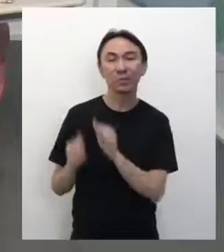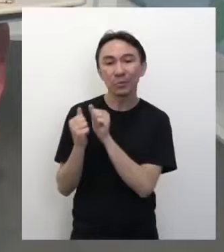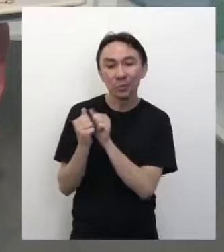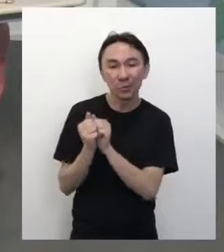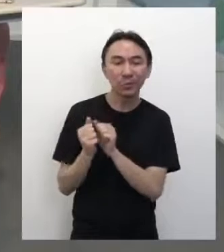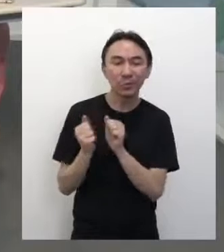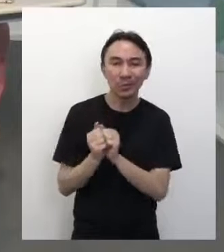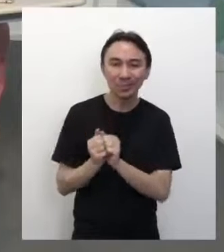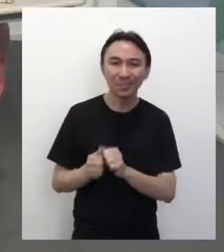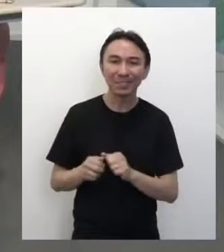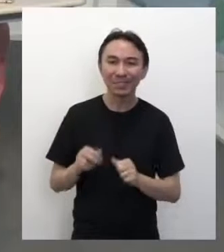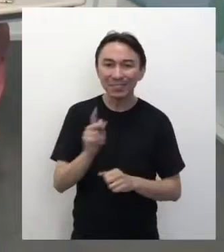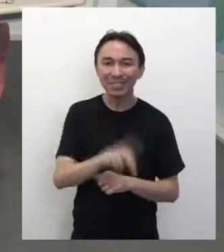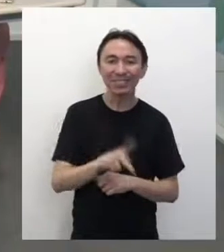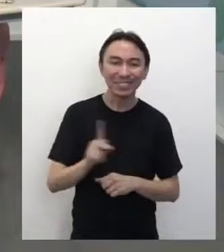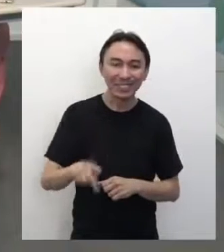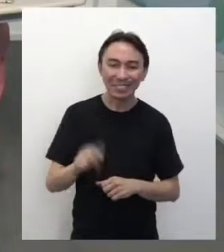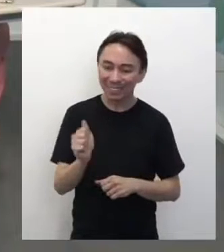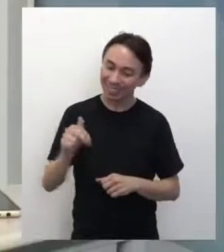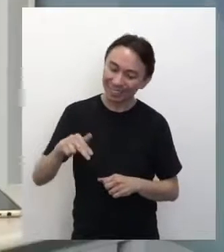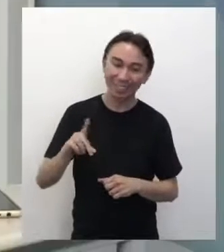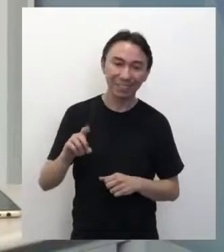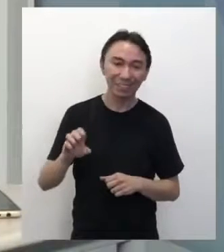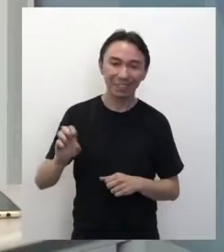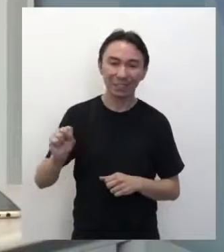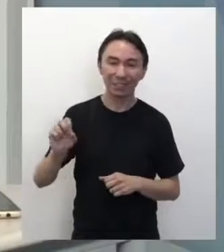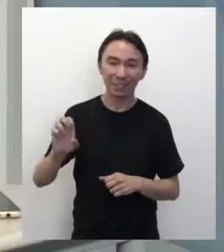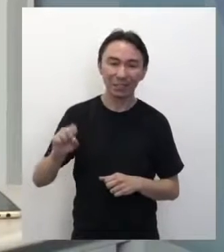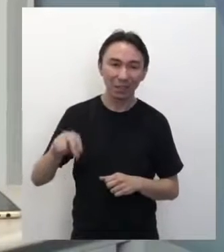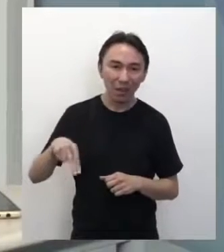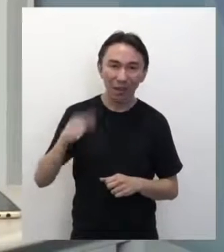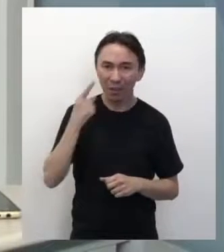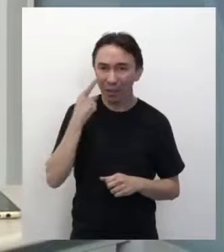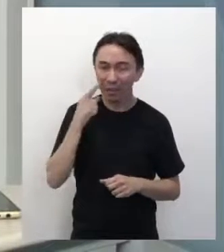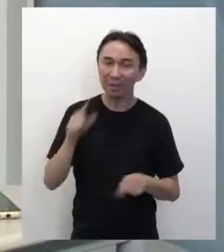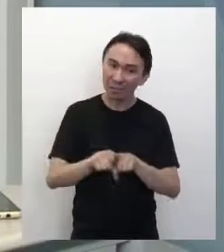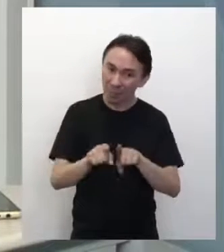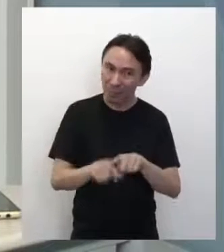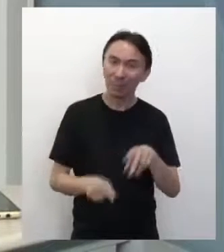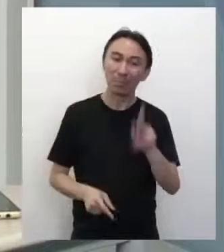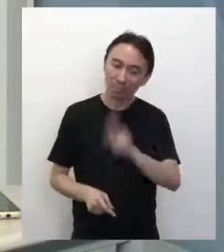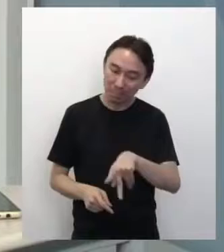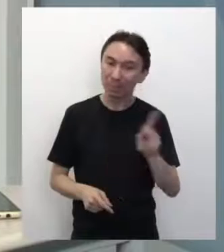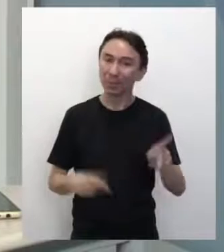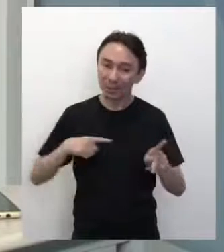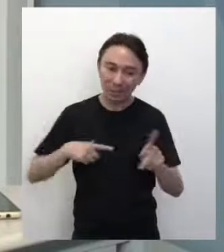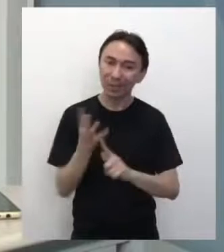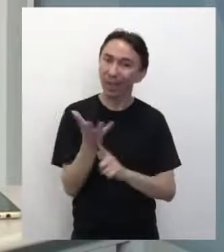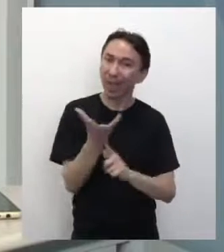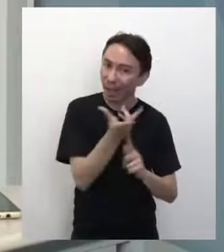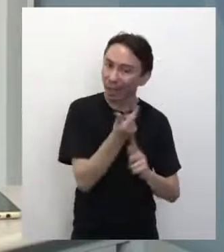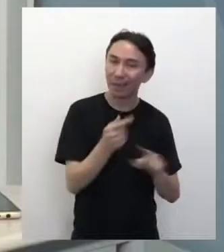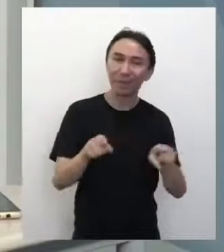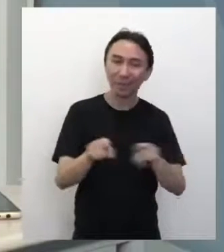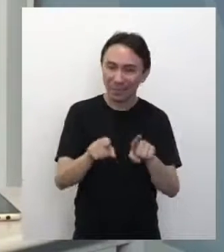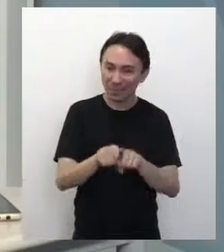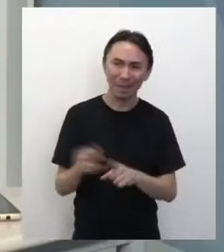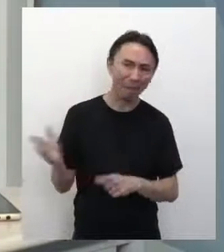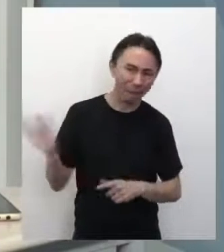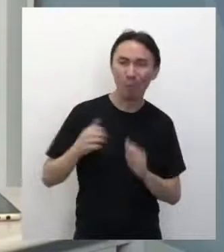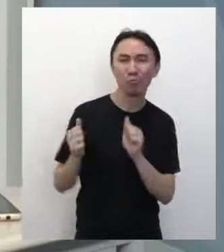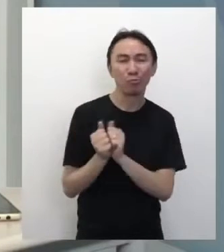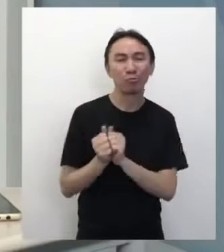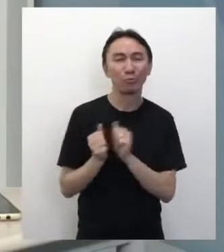Anderson? Porque eu descobri esses dias que ele é professor de arte também, não é só de eletiva. Aí eu falei, vamos embora lá fazer arte com a gente. Então vamos lá, turma,